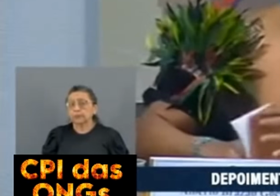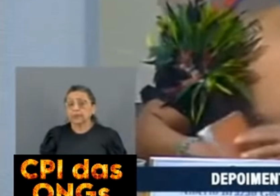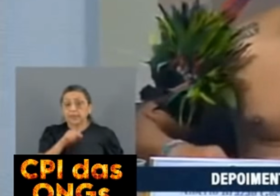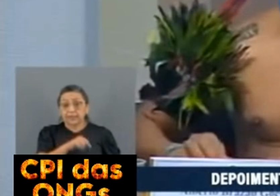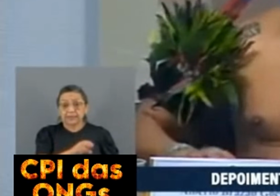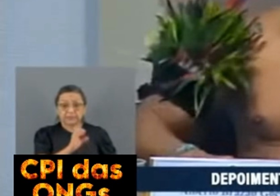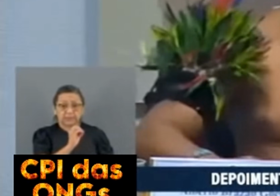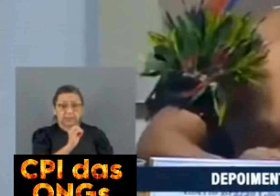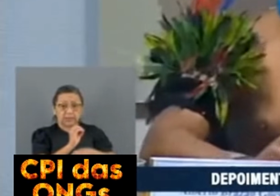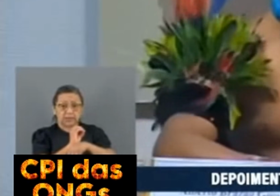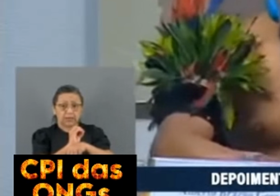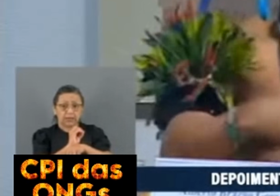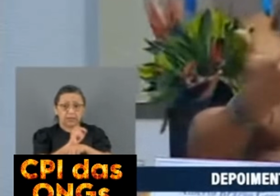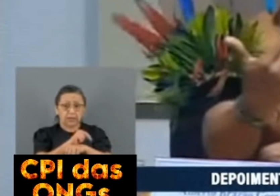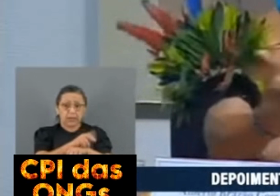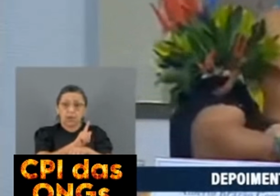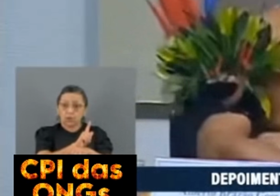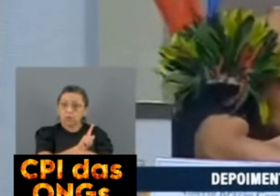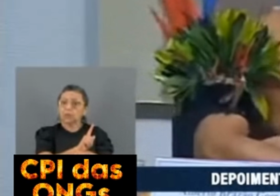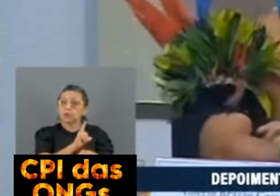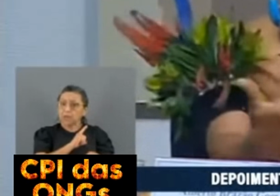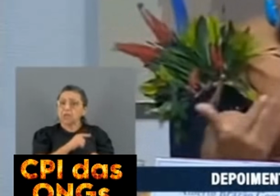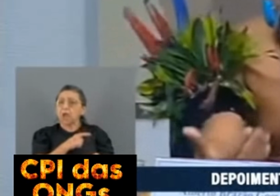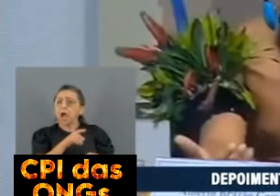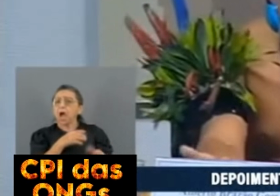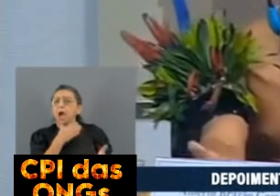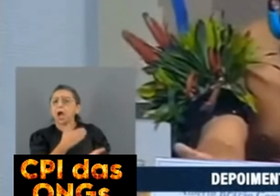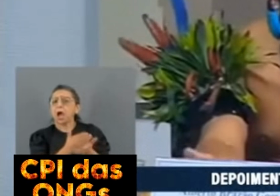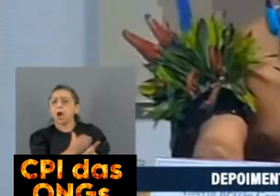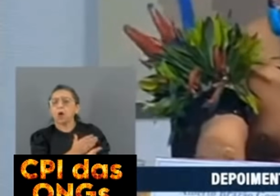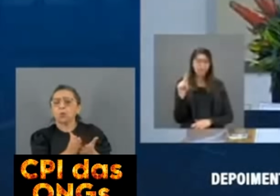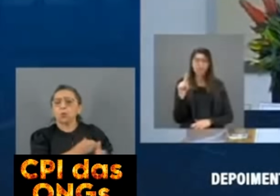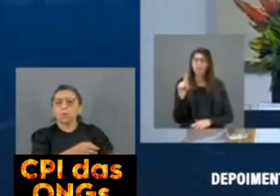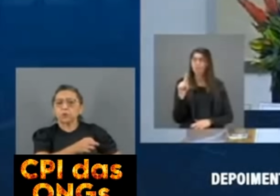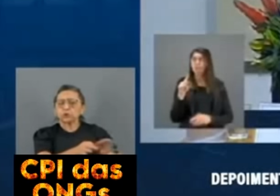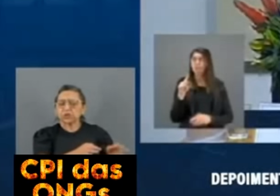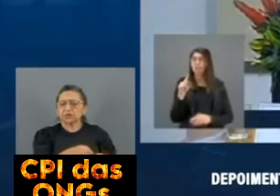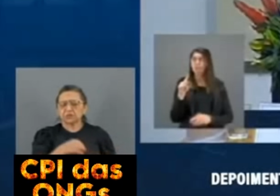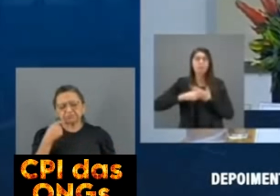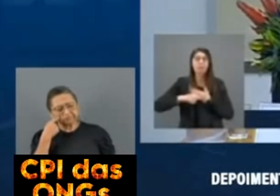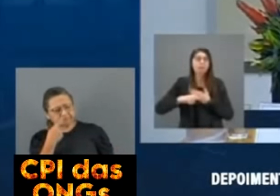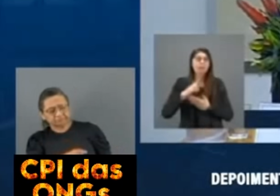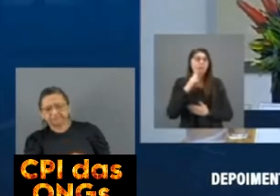Os projetos que ela executa, eu vejo que não tem resolutividade.